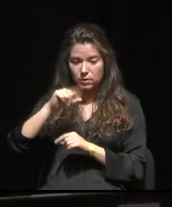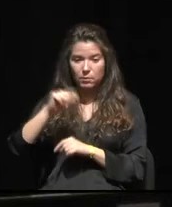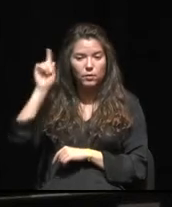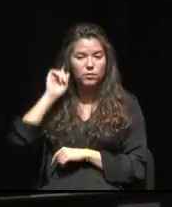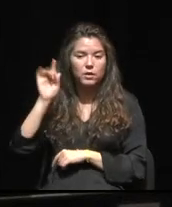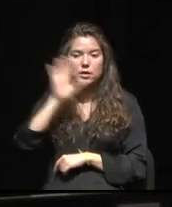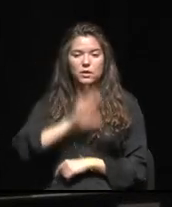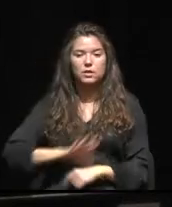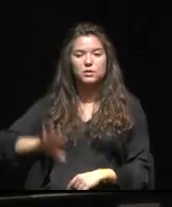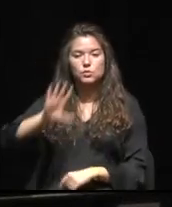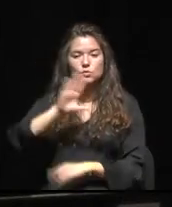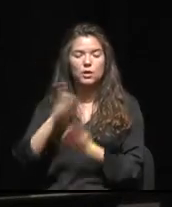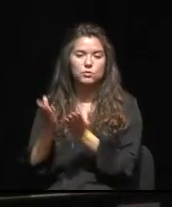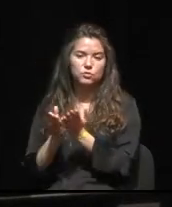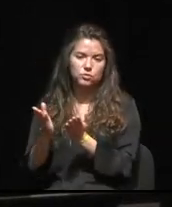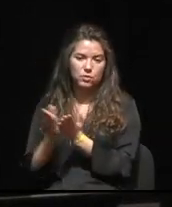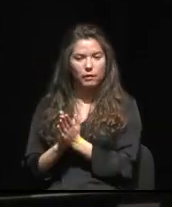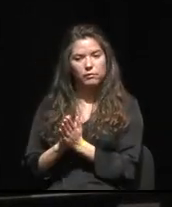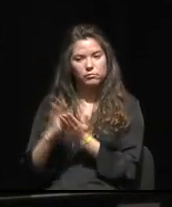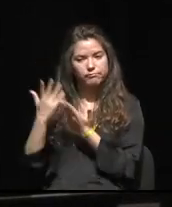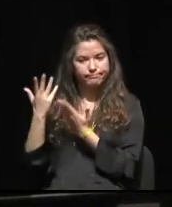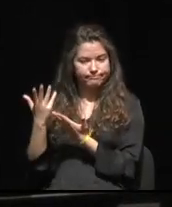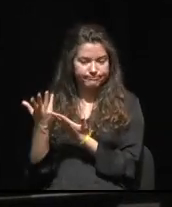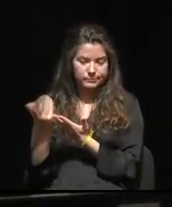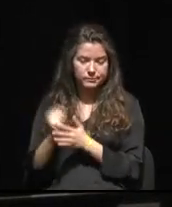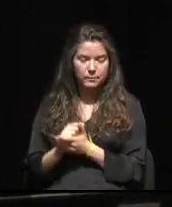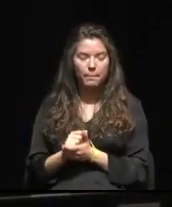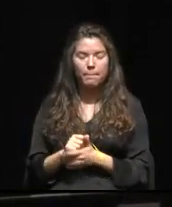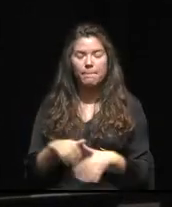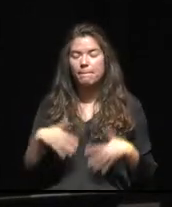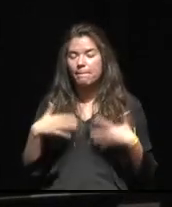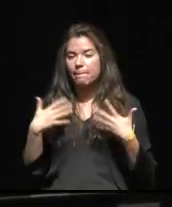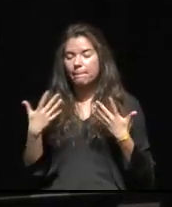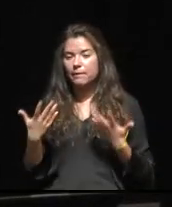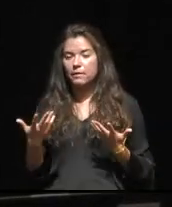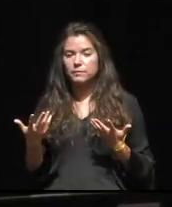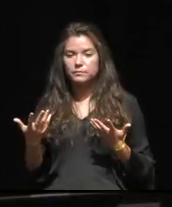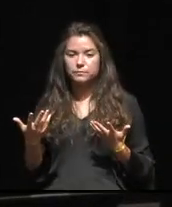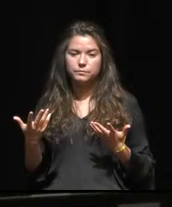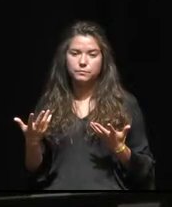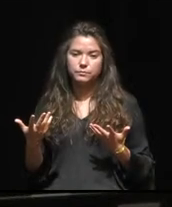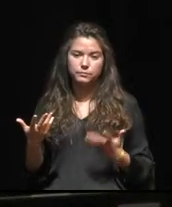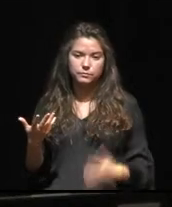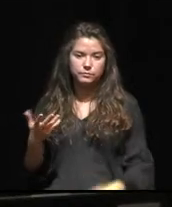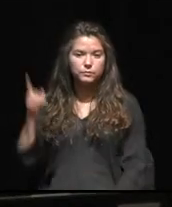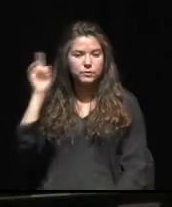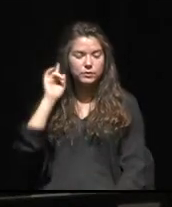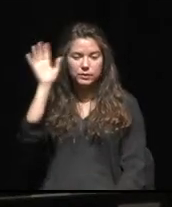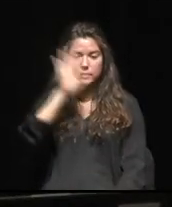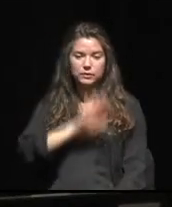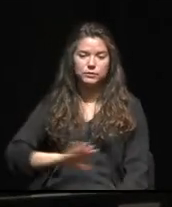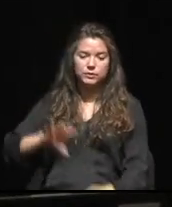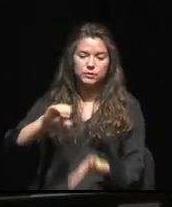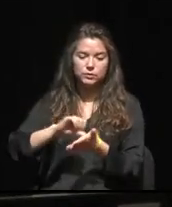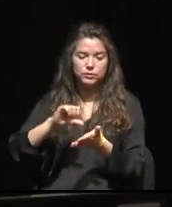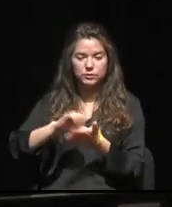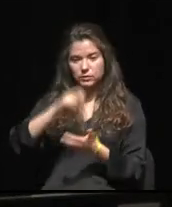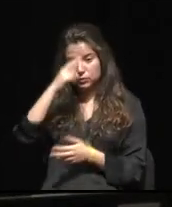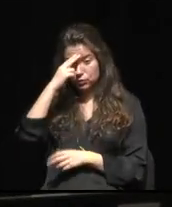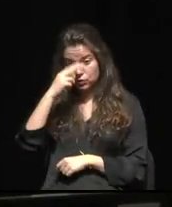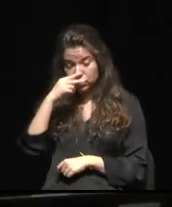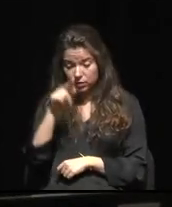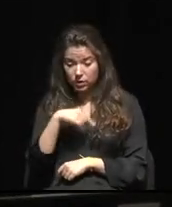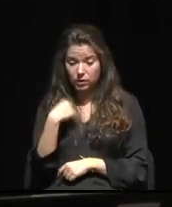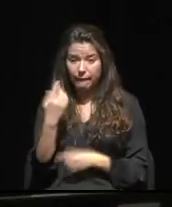nacional do Estudante votos de saudação Ora bem quanto ao dia nacional dos centros históricos de